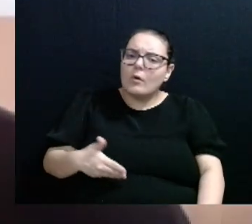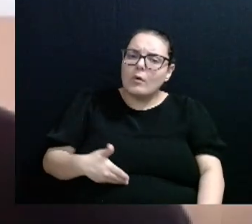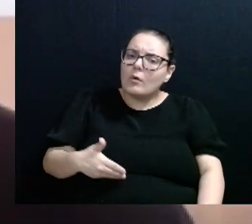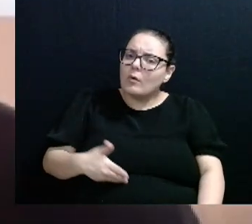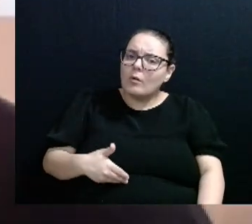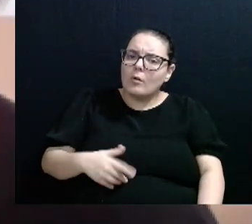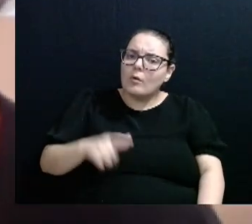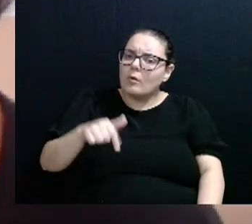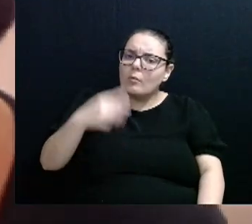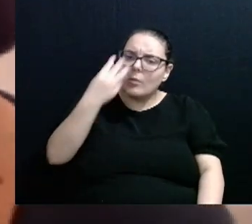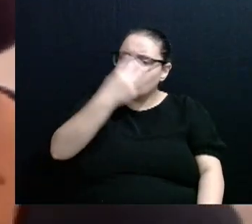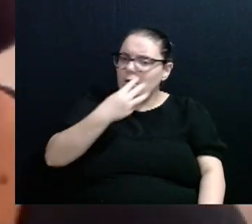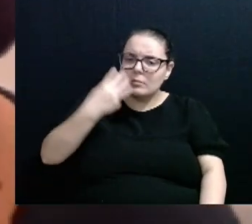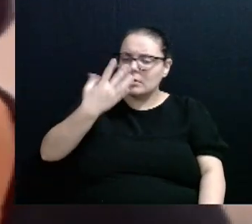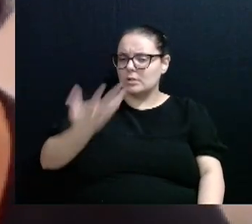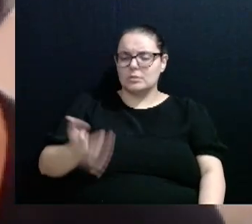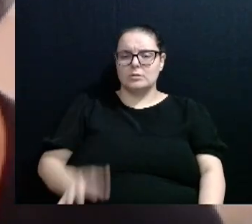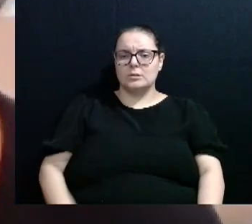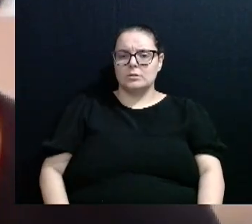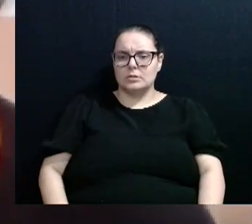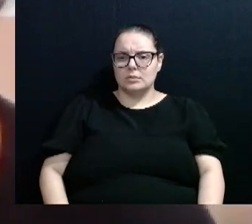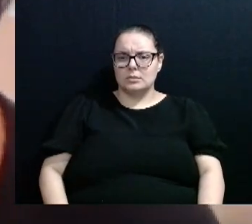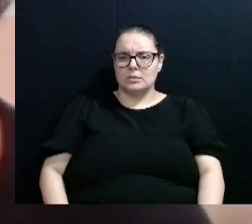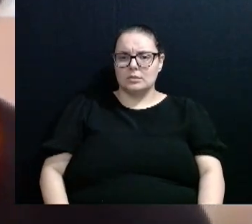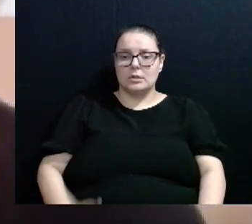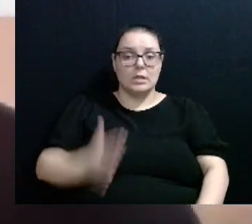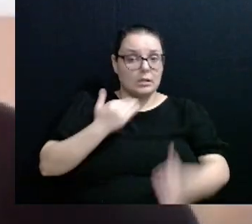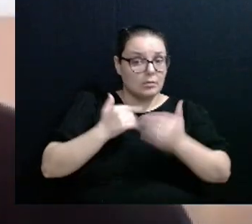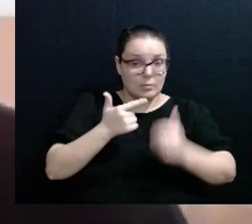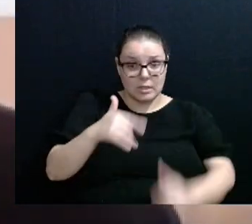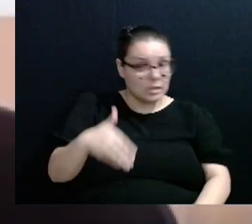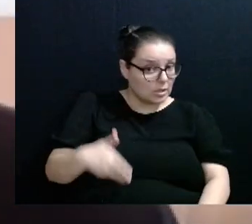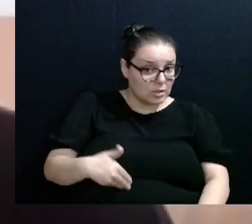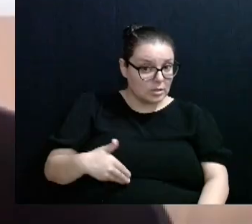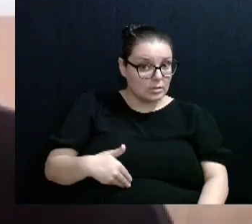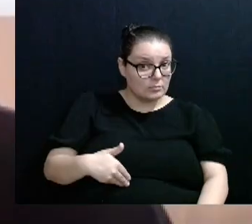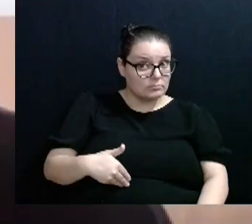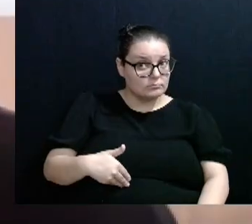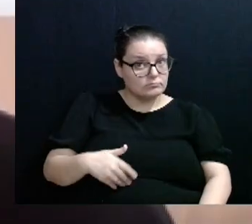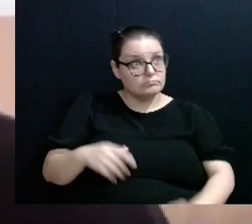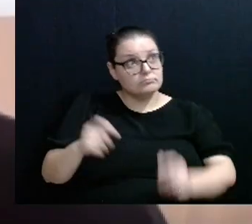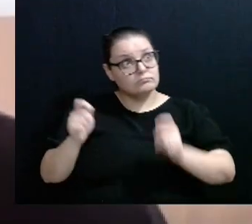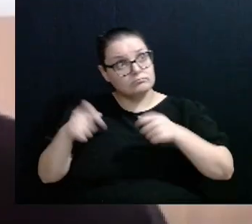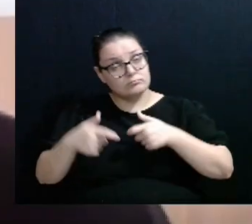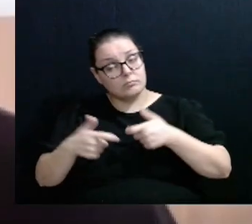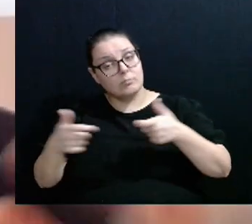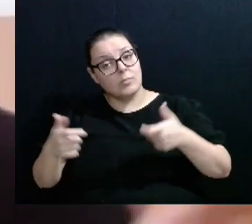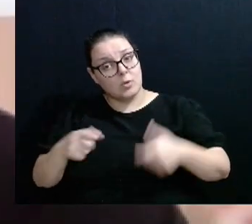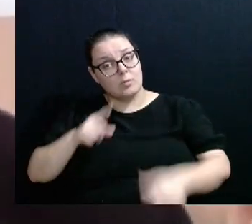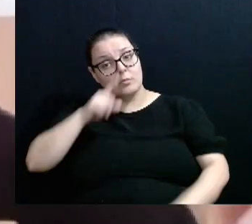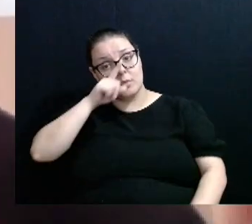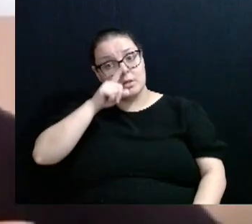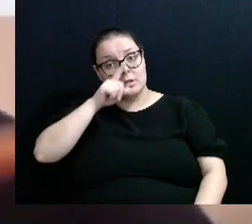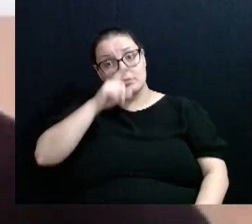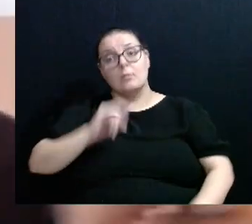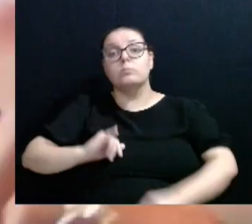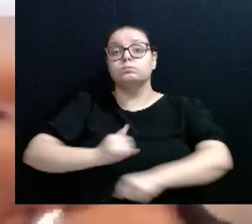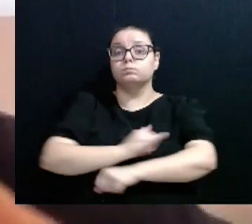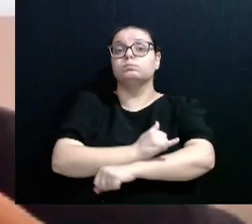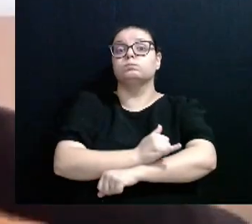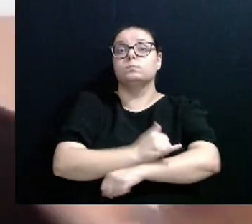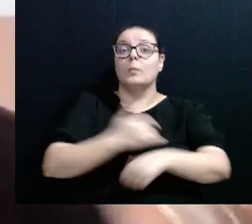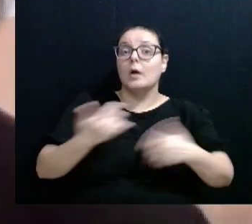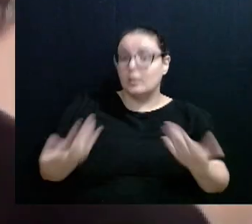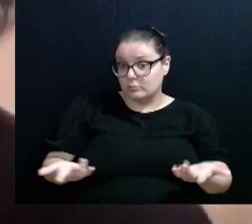horas. E comer sem fome é provavelmente o maior fator de engordar. Então, não somente